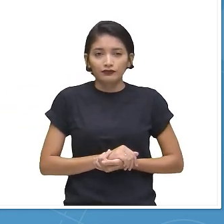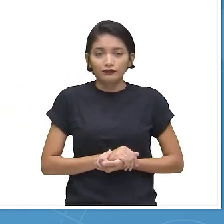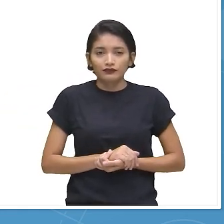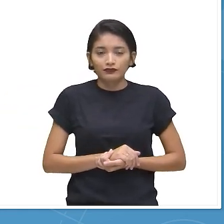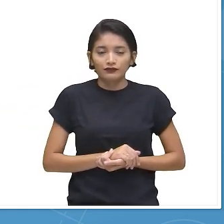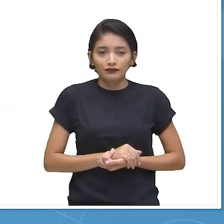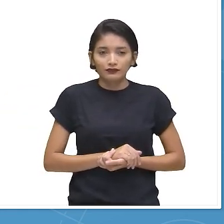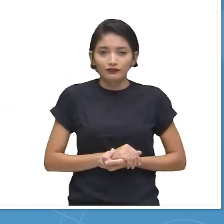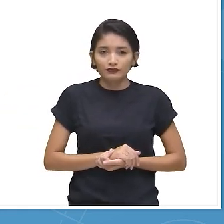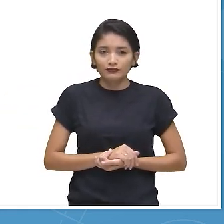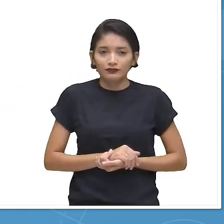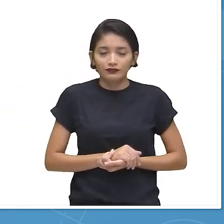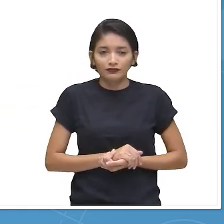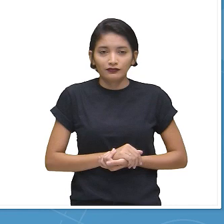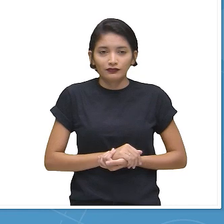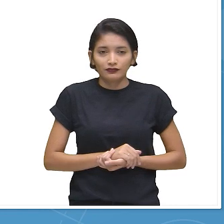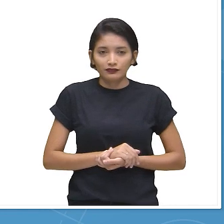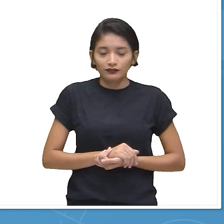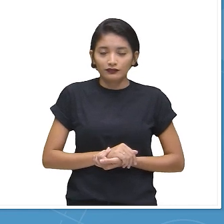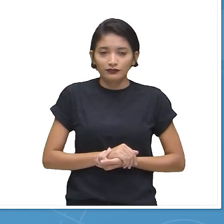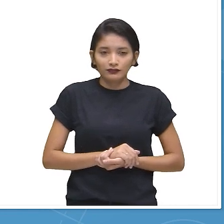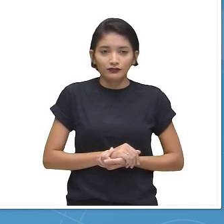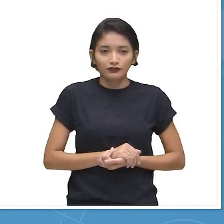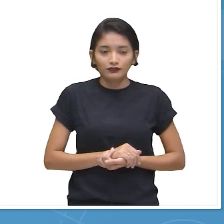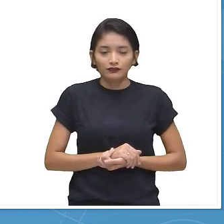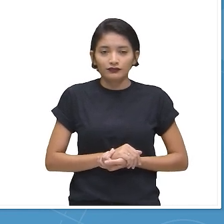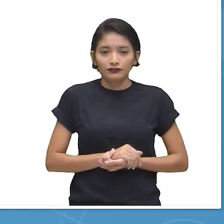Tatu. Eu estou bem, e tu?